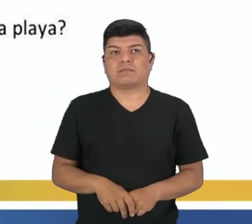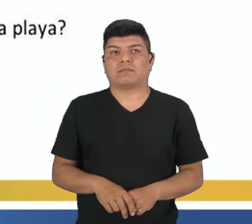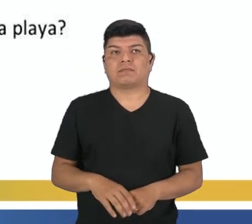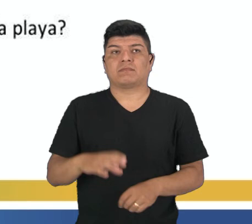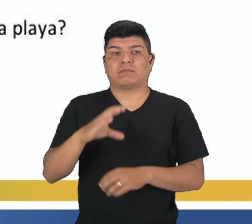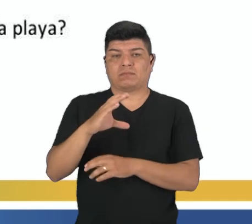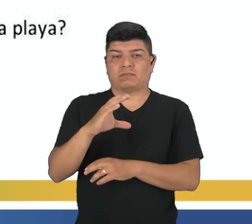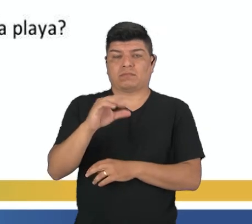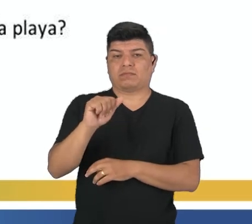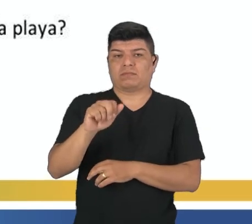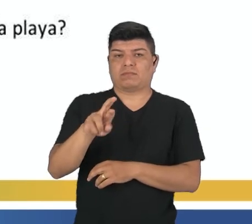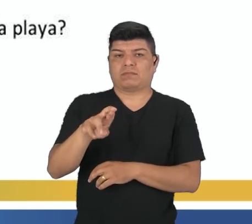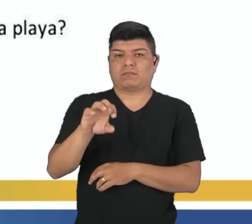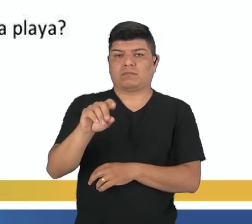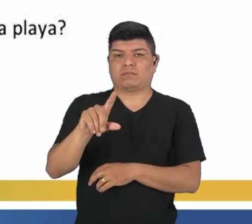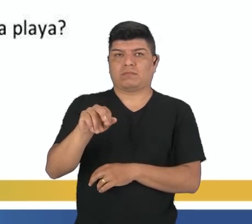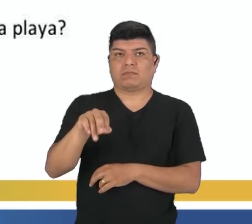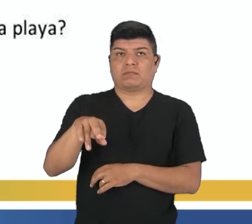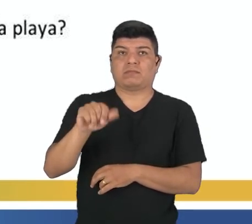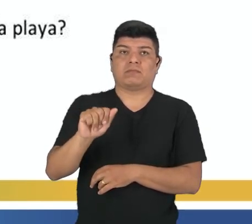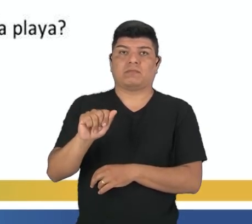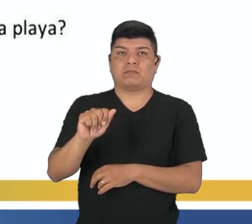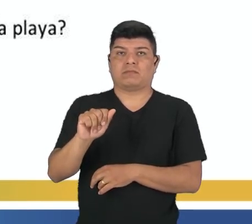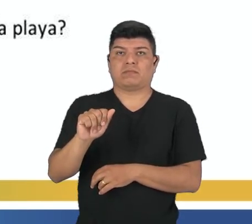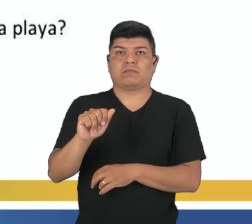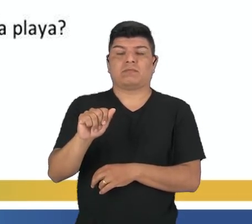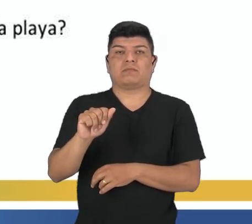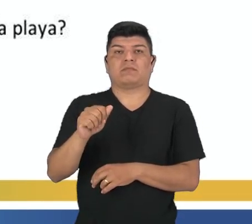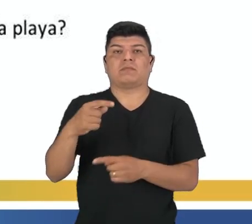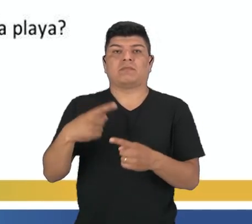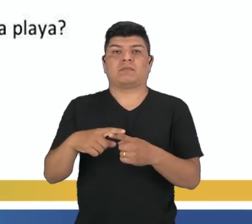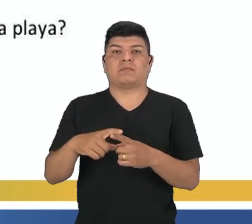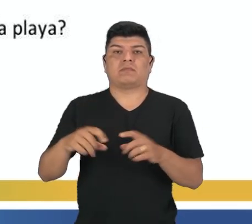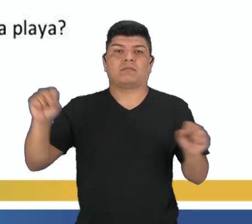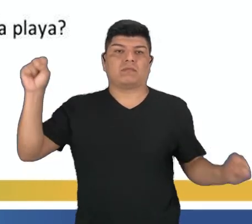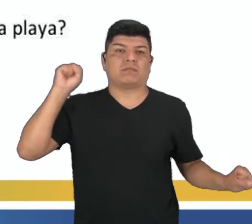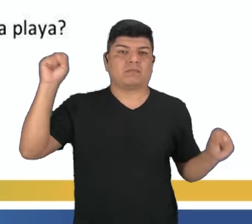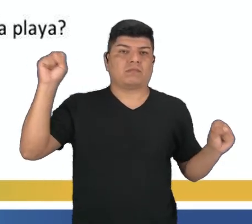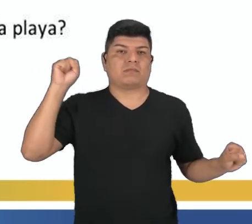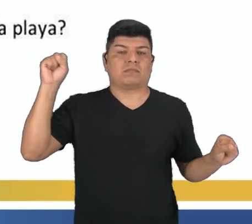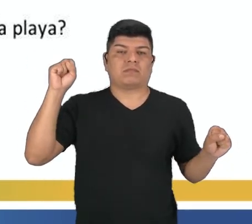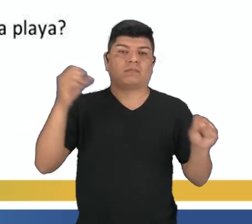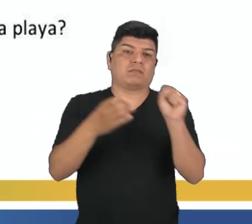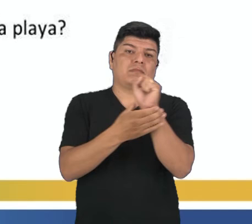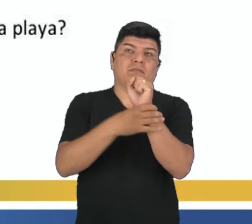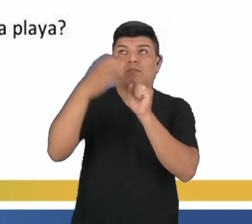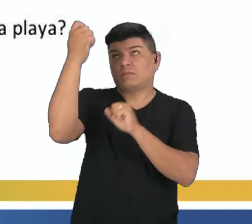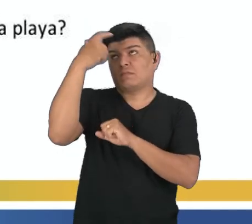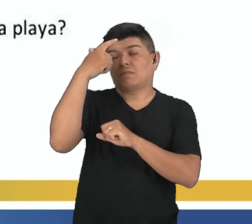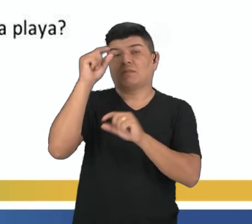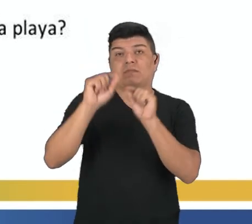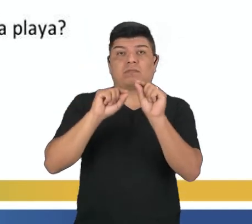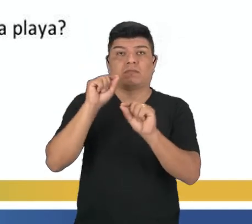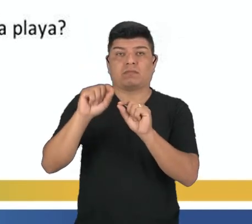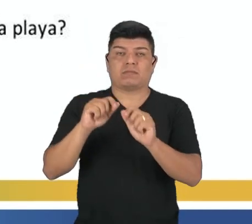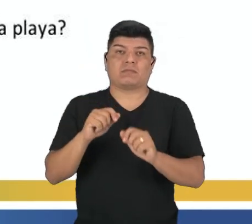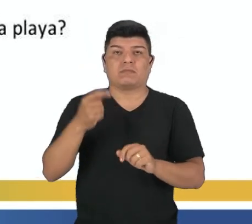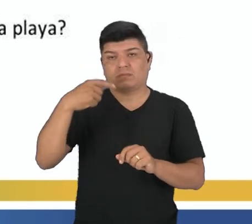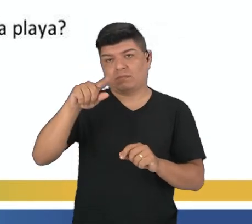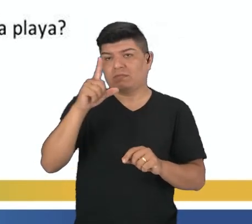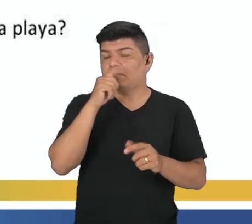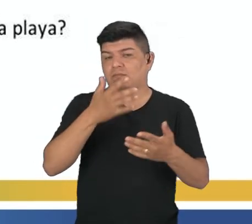e a crema solar? Vai à praia, ou seja, porque você leva a toalha e o protetor solar, né? Vai à praia? Lógico, né,